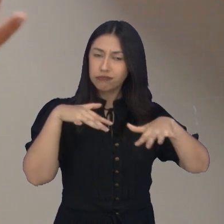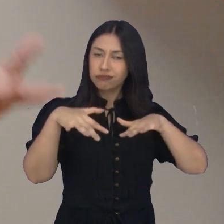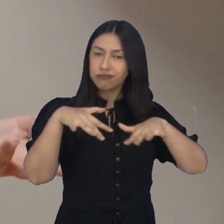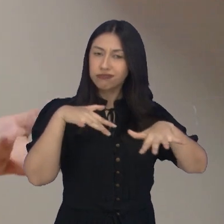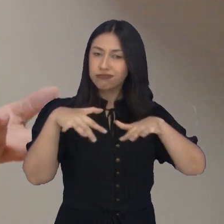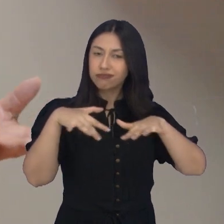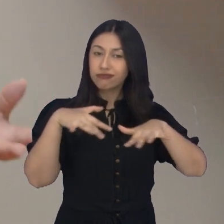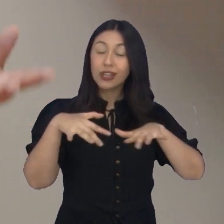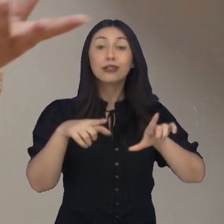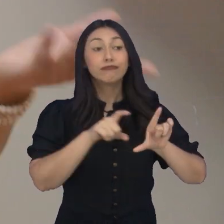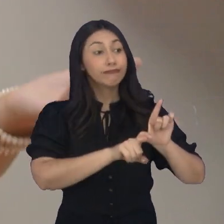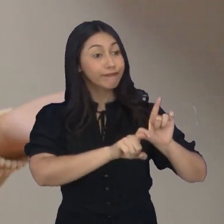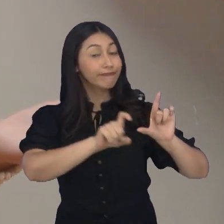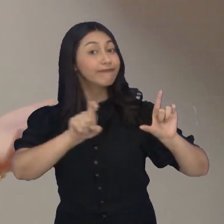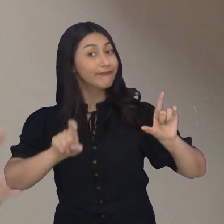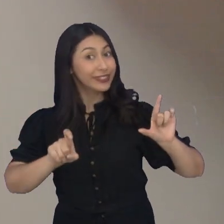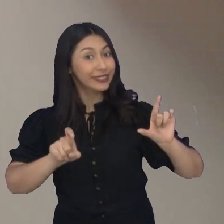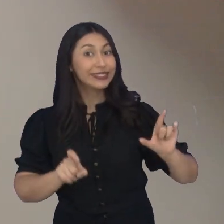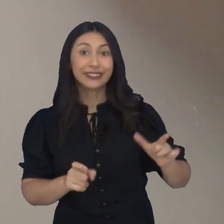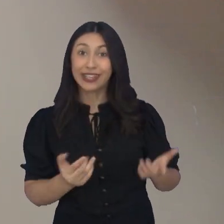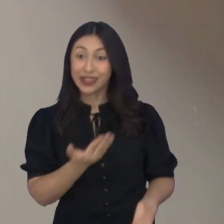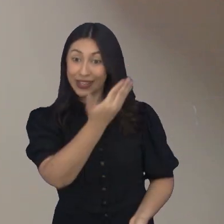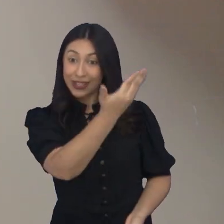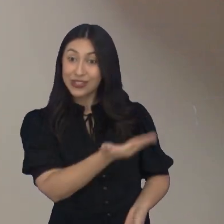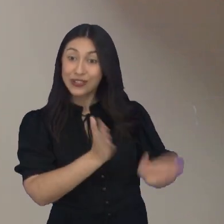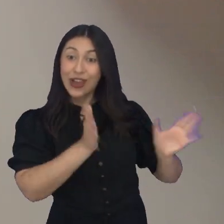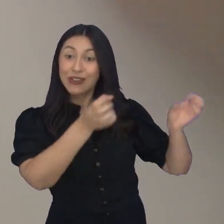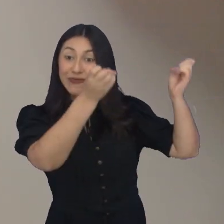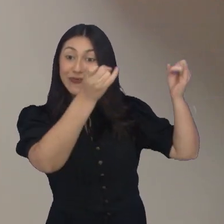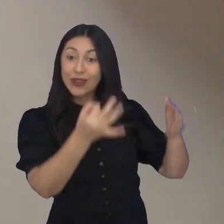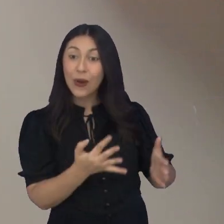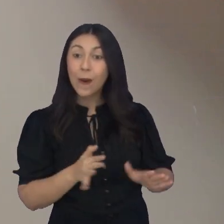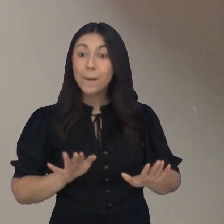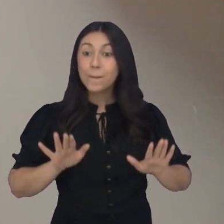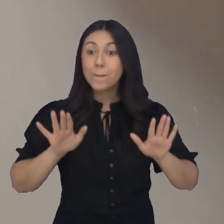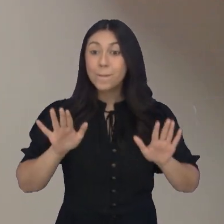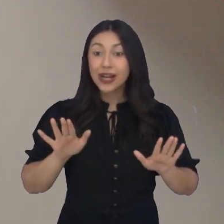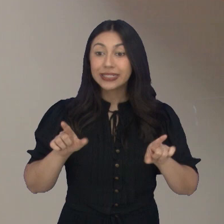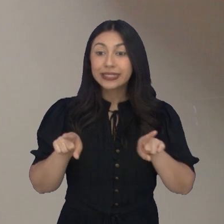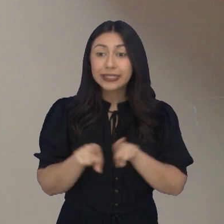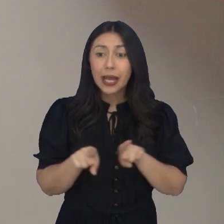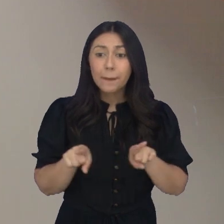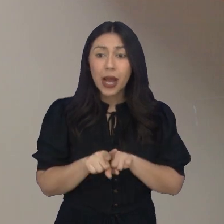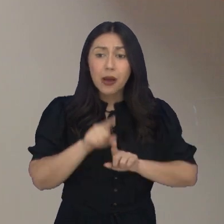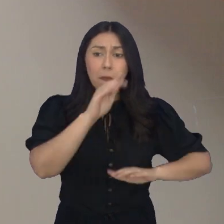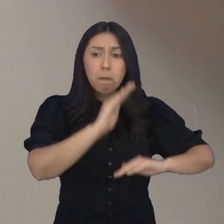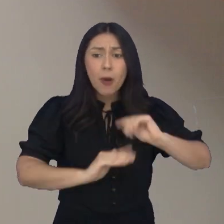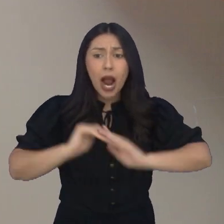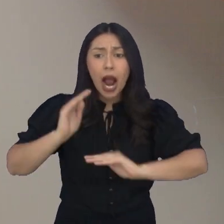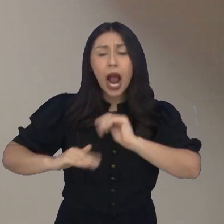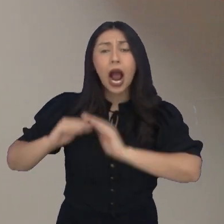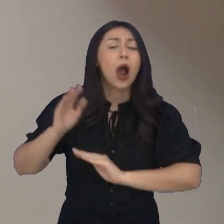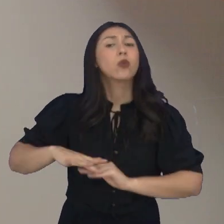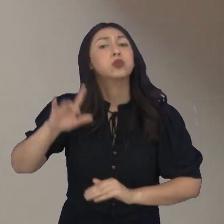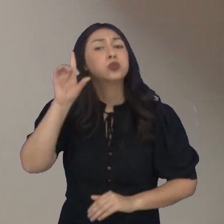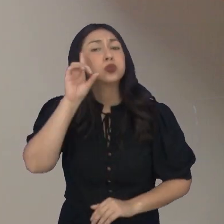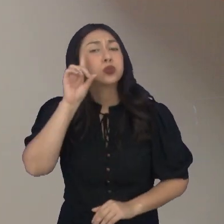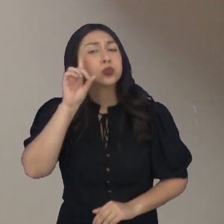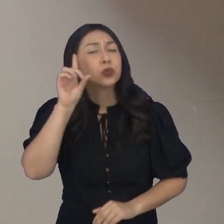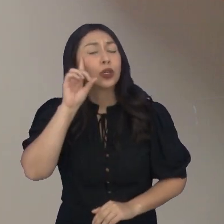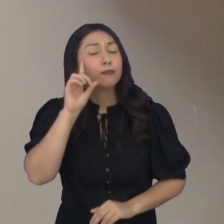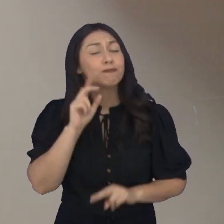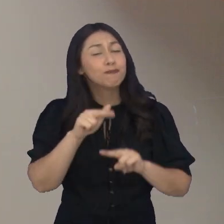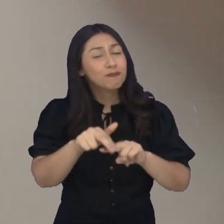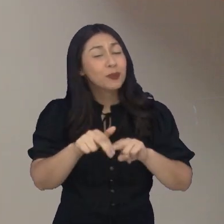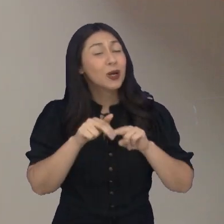a independência. Osmar acabou de falar aqui, né? E para realizar também aí as atividades do dia a dia. Pensando nisso, a